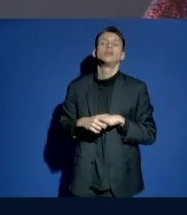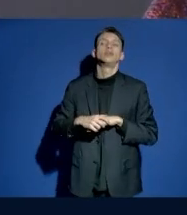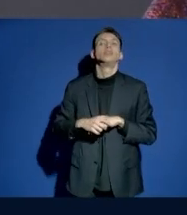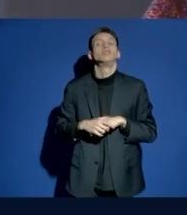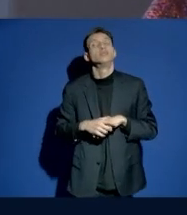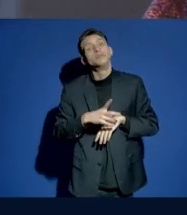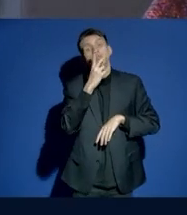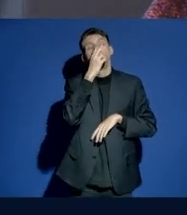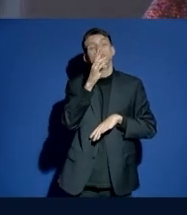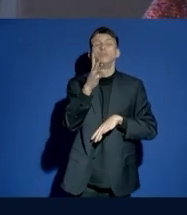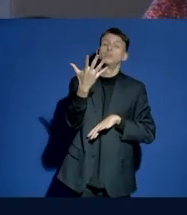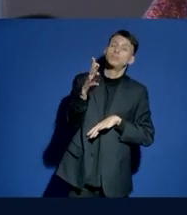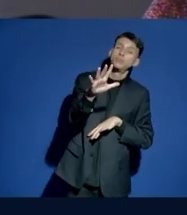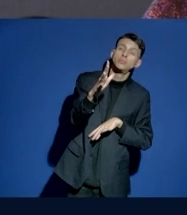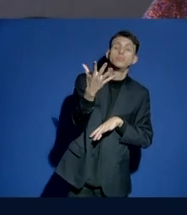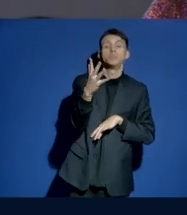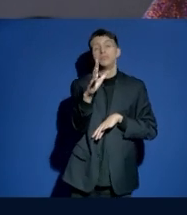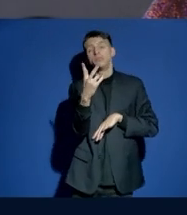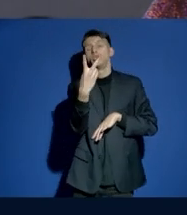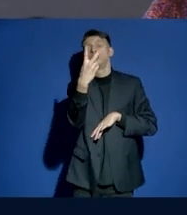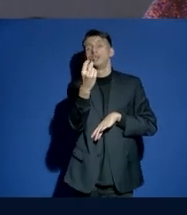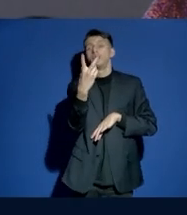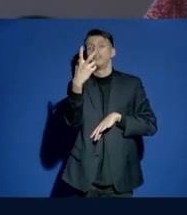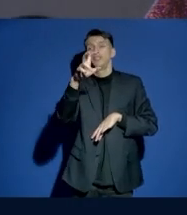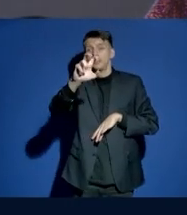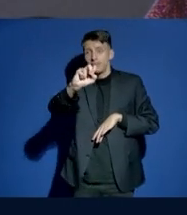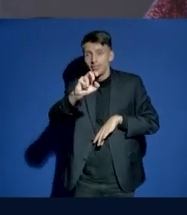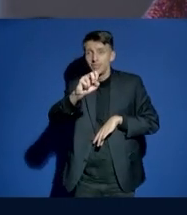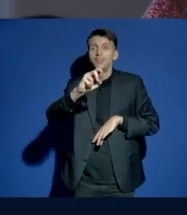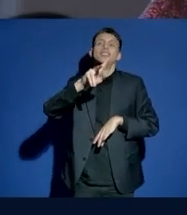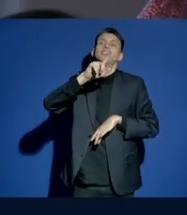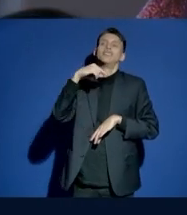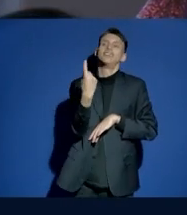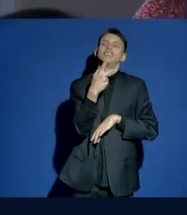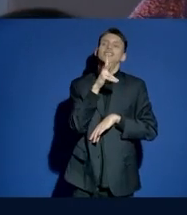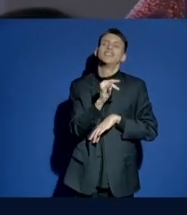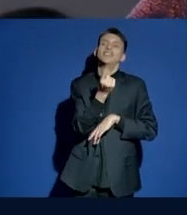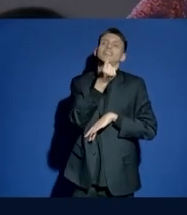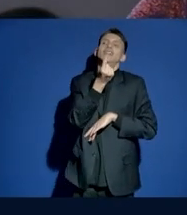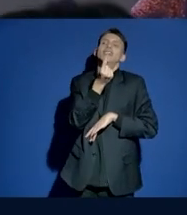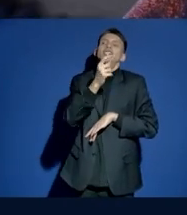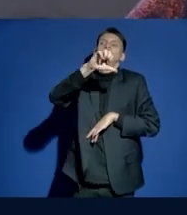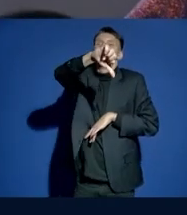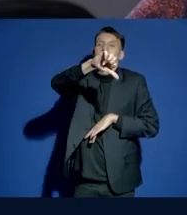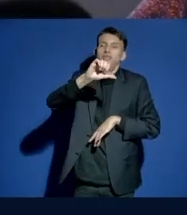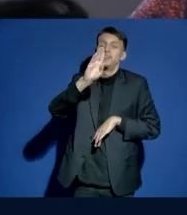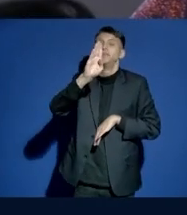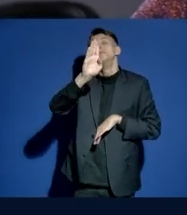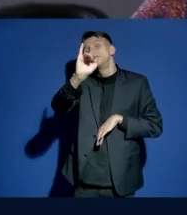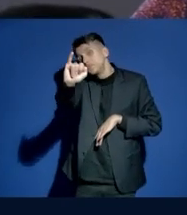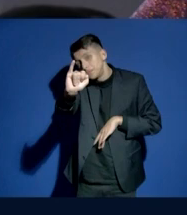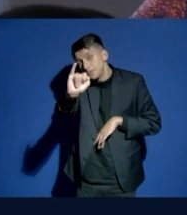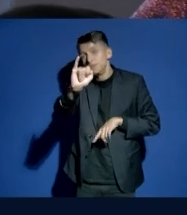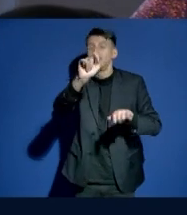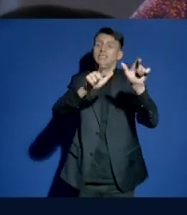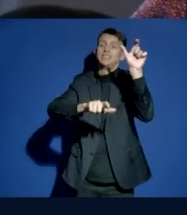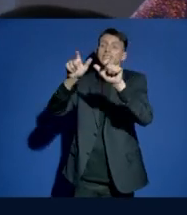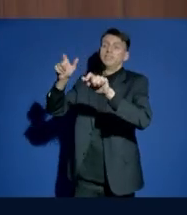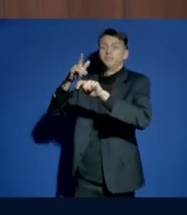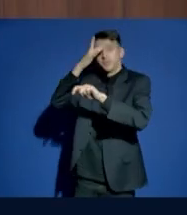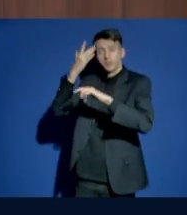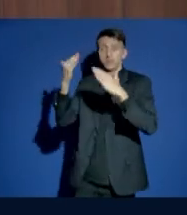a previsão aí é de que 2050 nós teremos em 9 bilhões e 600 milhões de habitantes